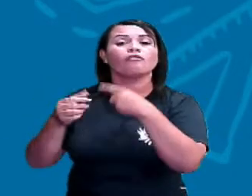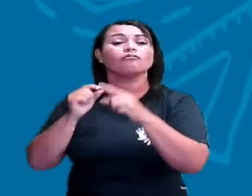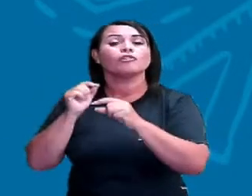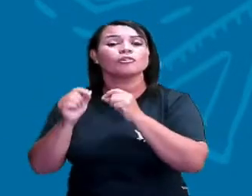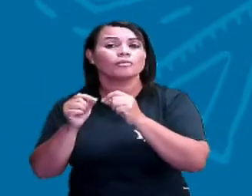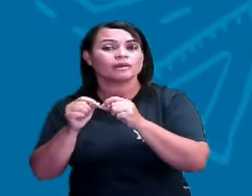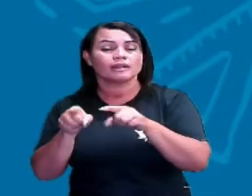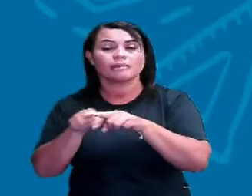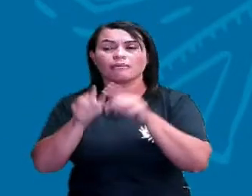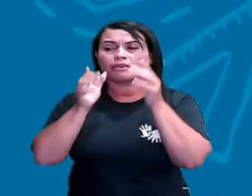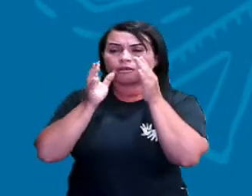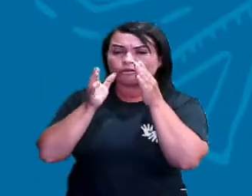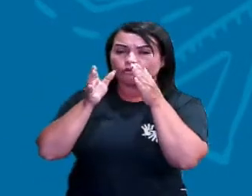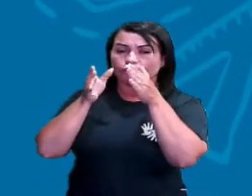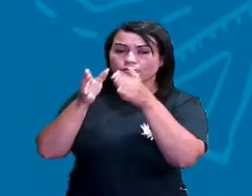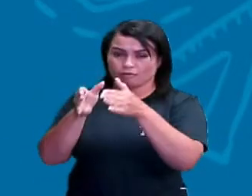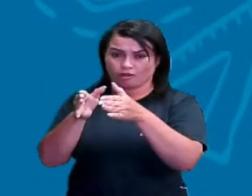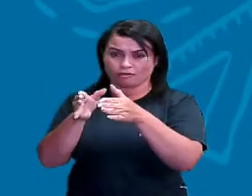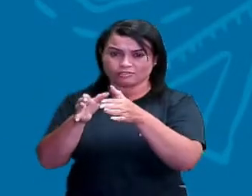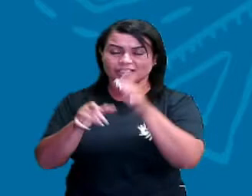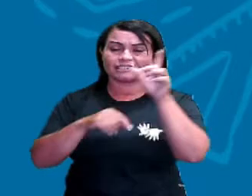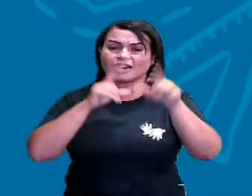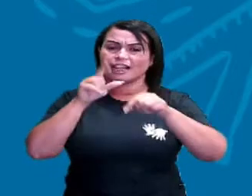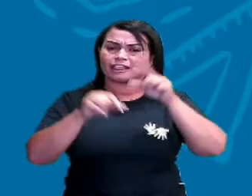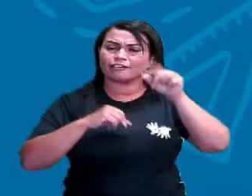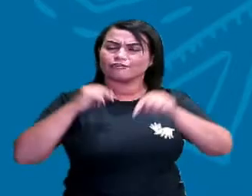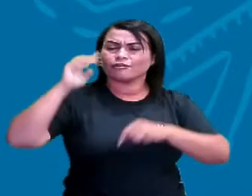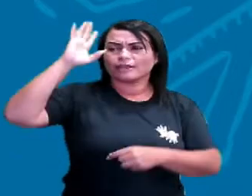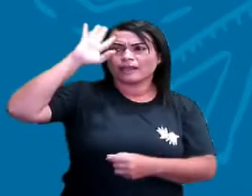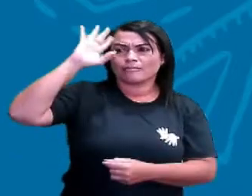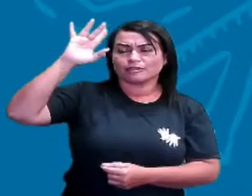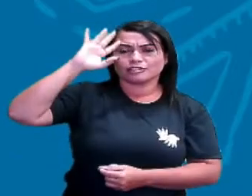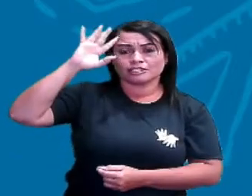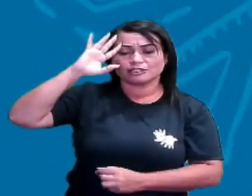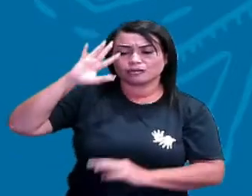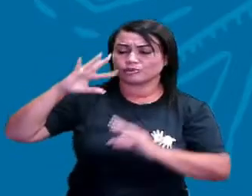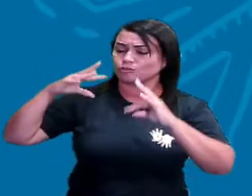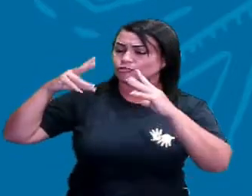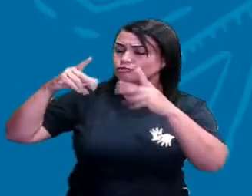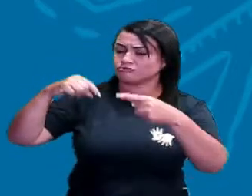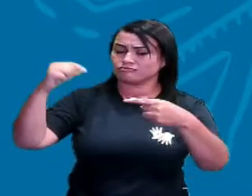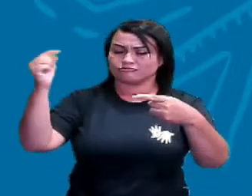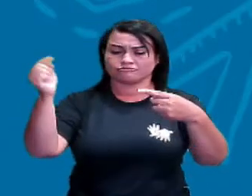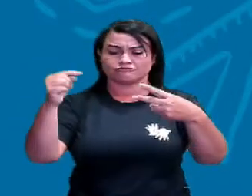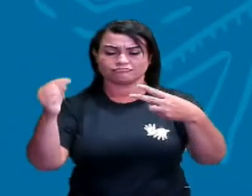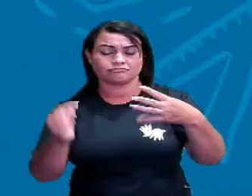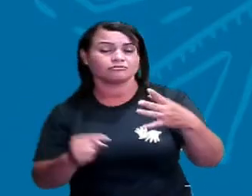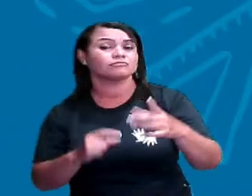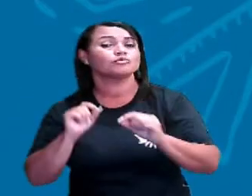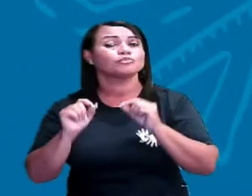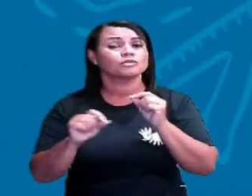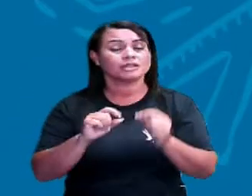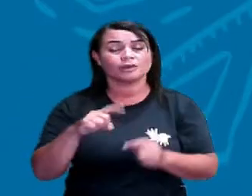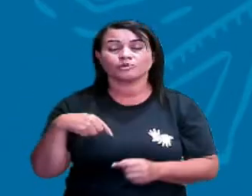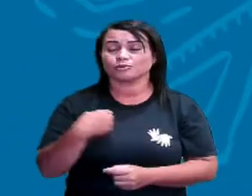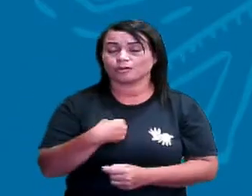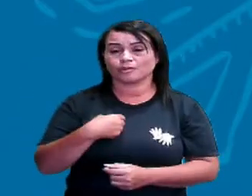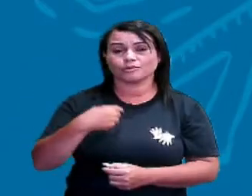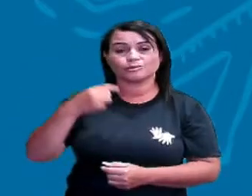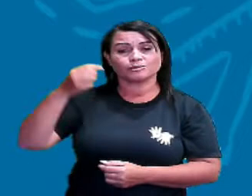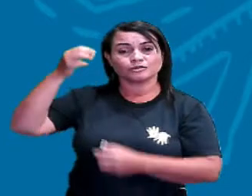o foco seletivo e a imaginação. Então, todos esses benefícios ajudam a manter o nosso